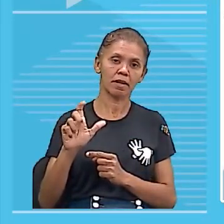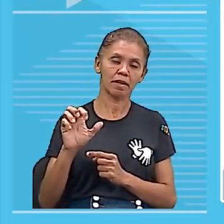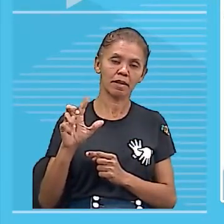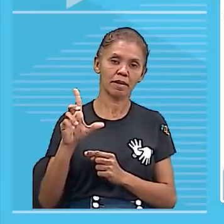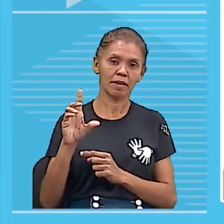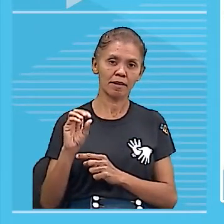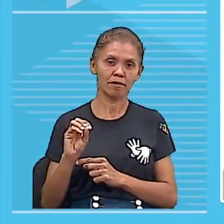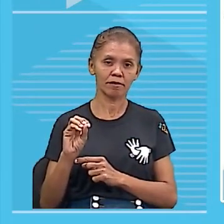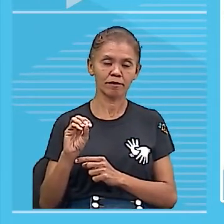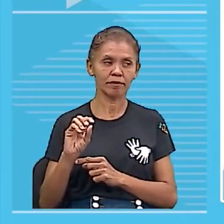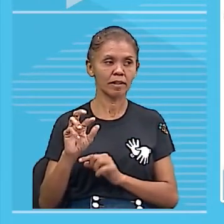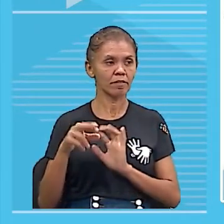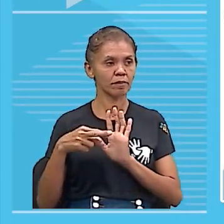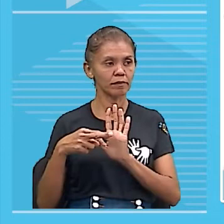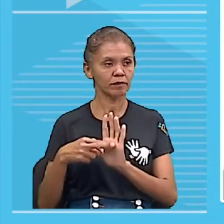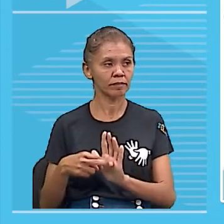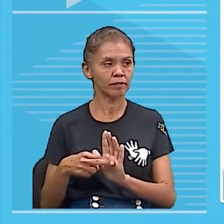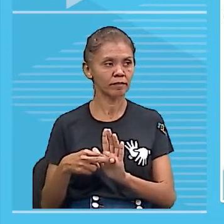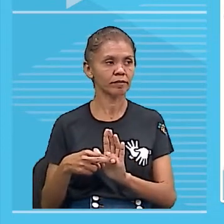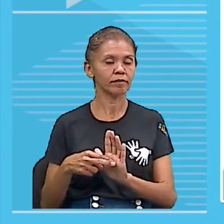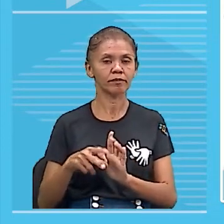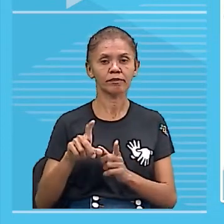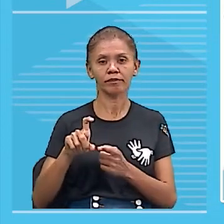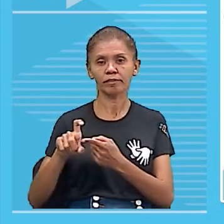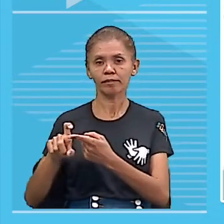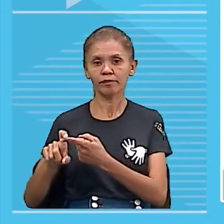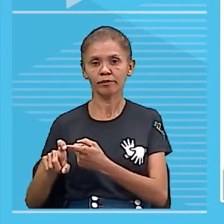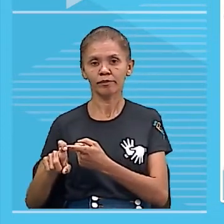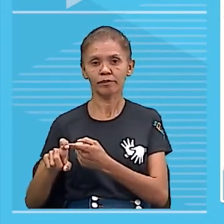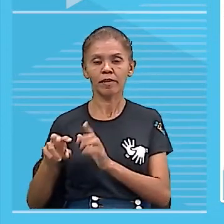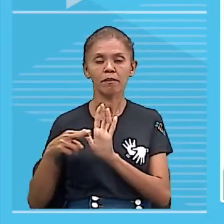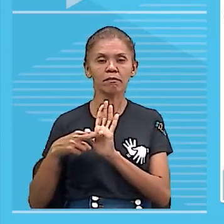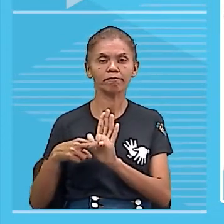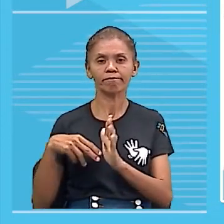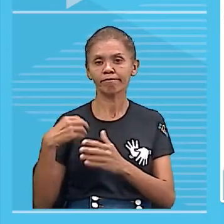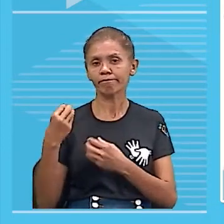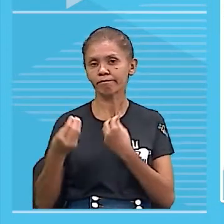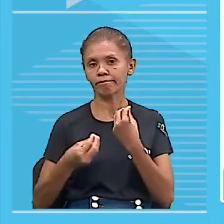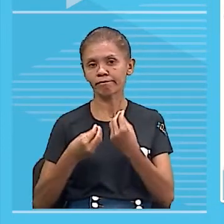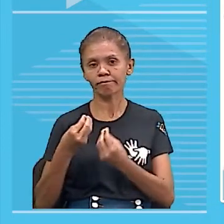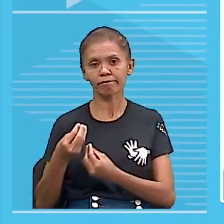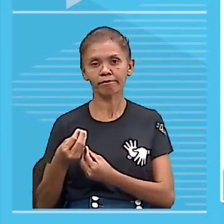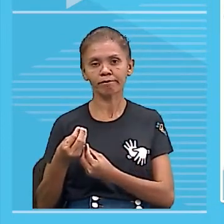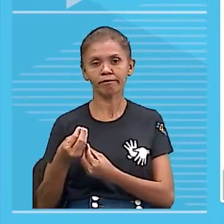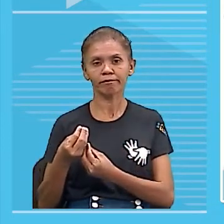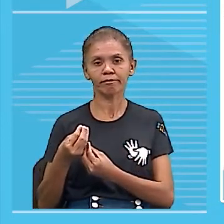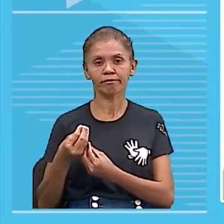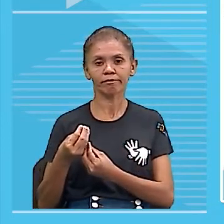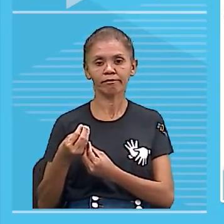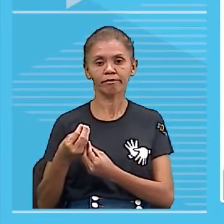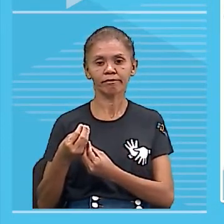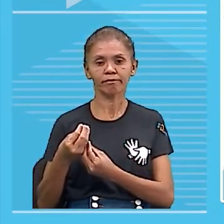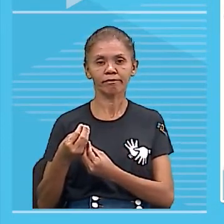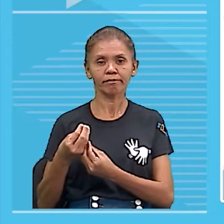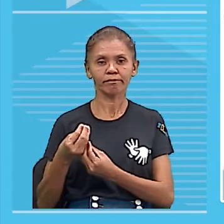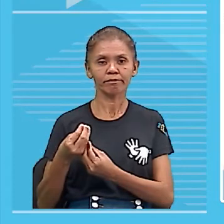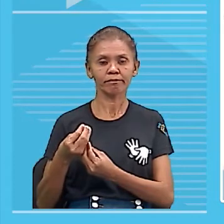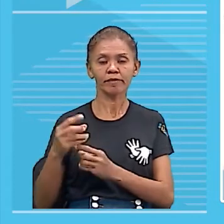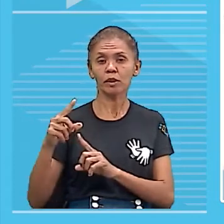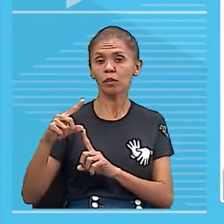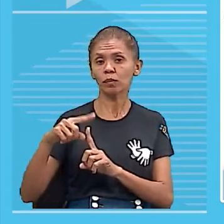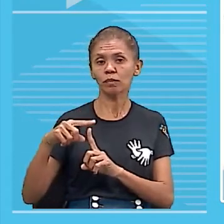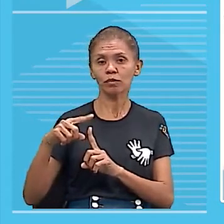a representação Como é que os resistores são representados nesse tipo de associação